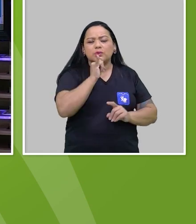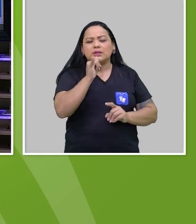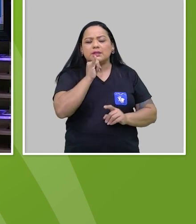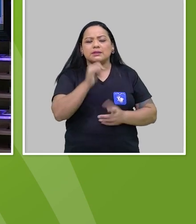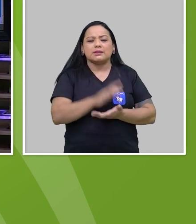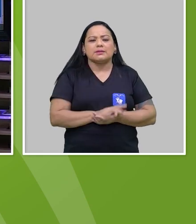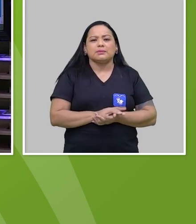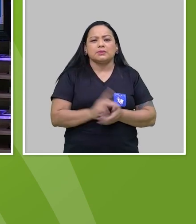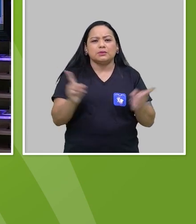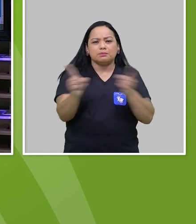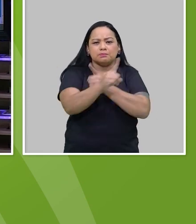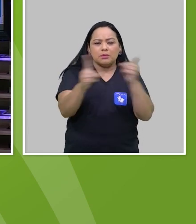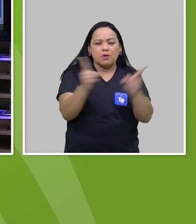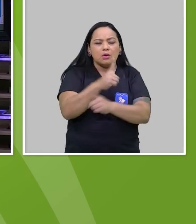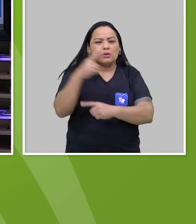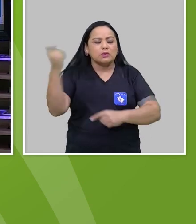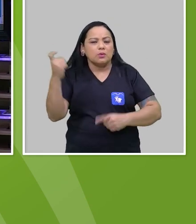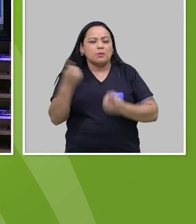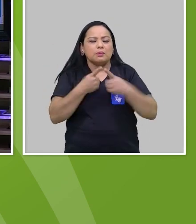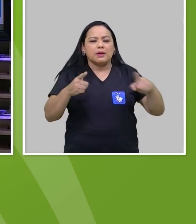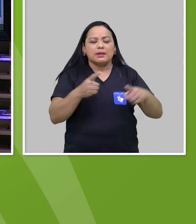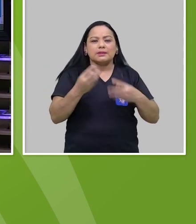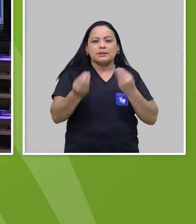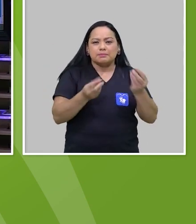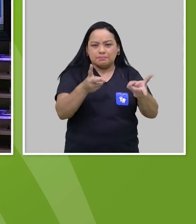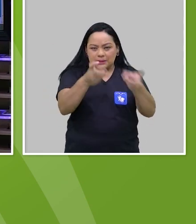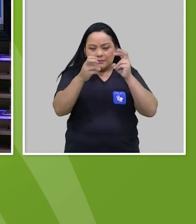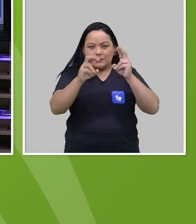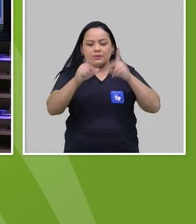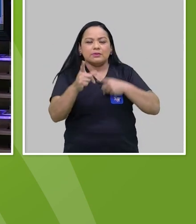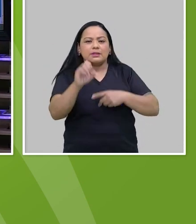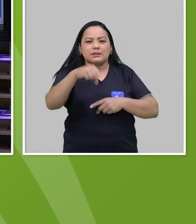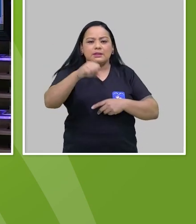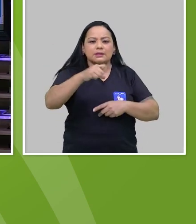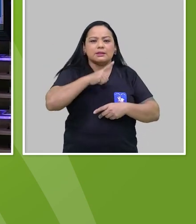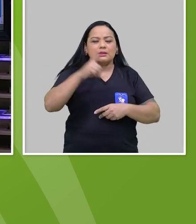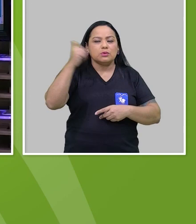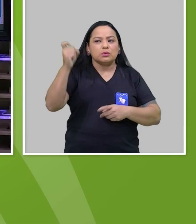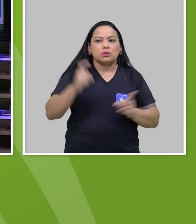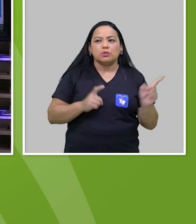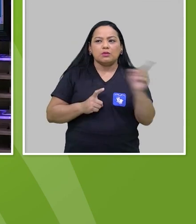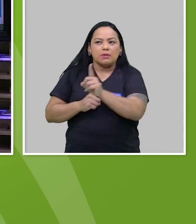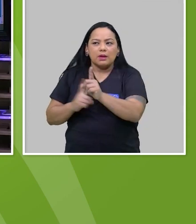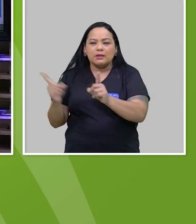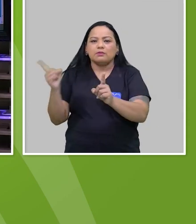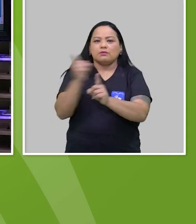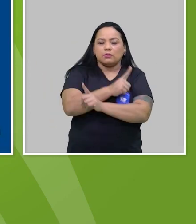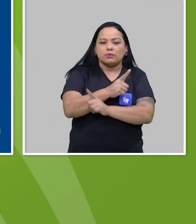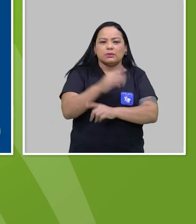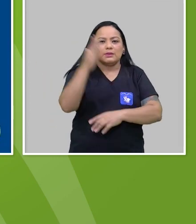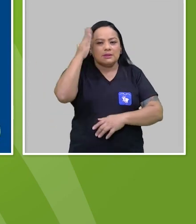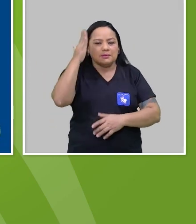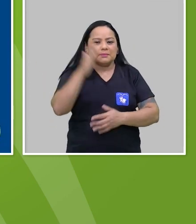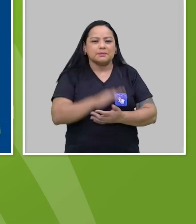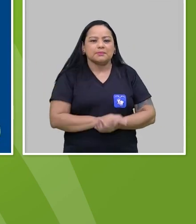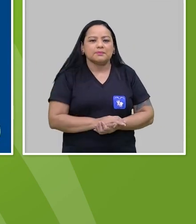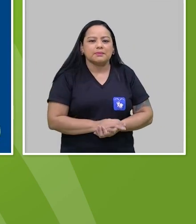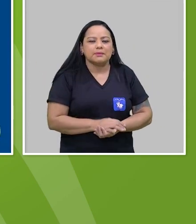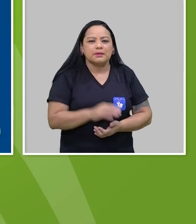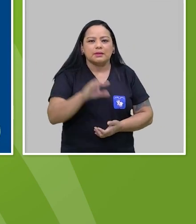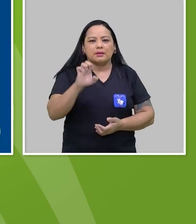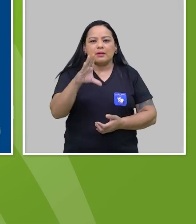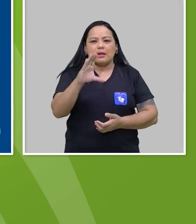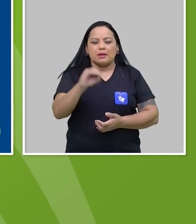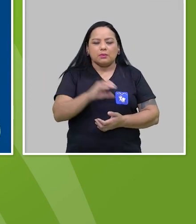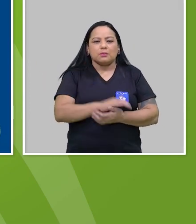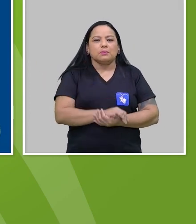do som. Só que nesse caso eu consigo perceber a diferença entre o som que vai e o som que volta. Vamos dar uma olhada. Isso se chama